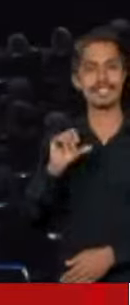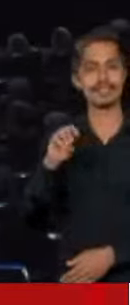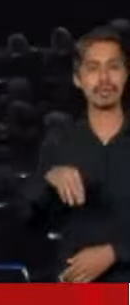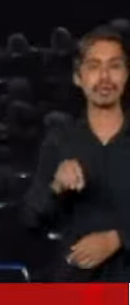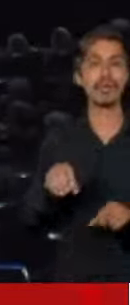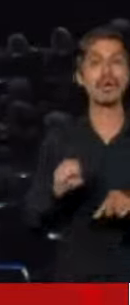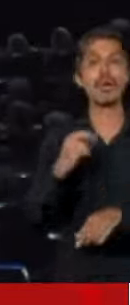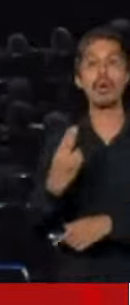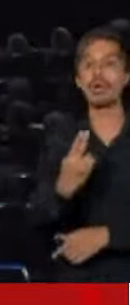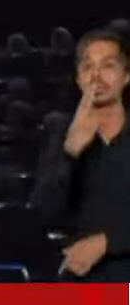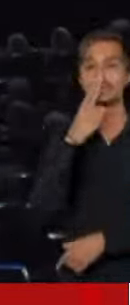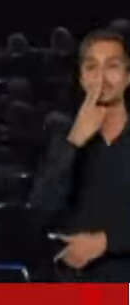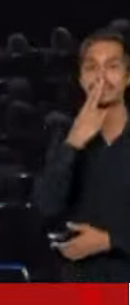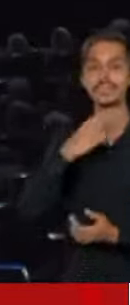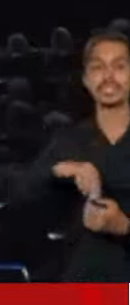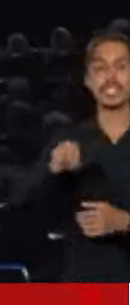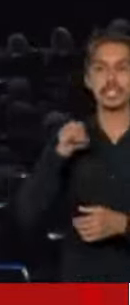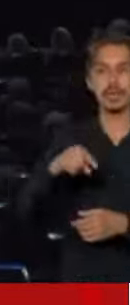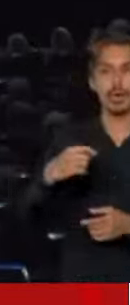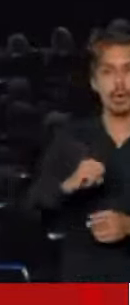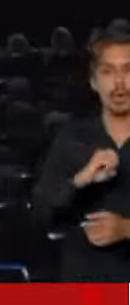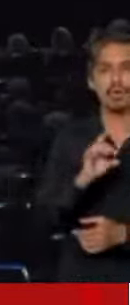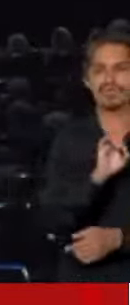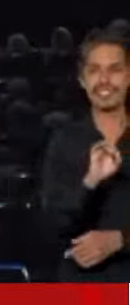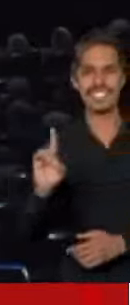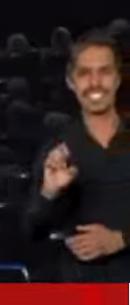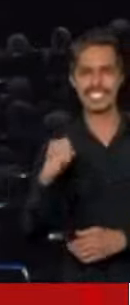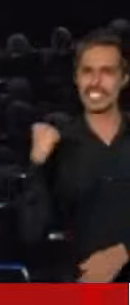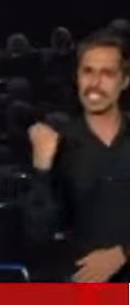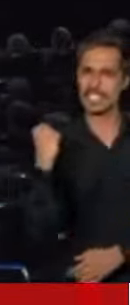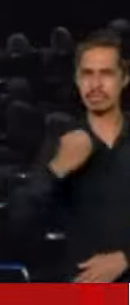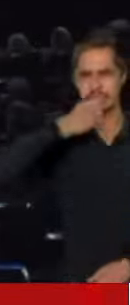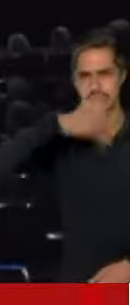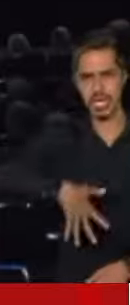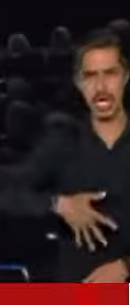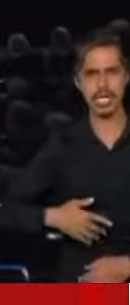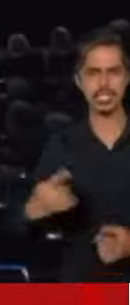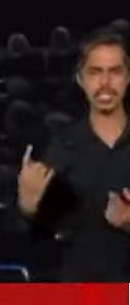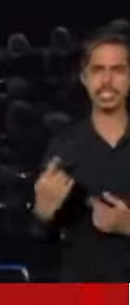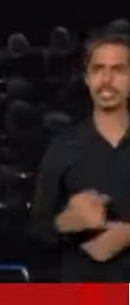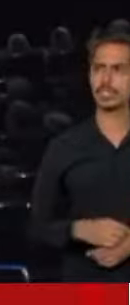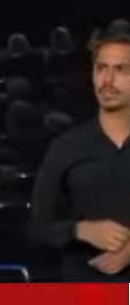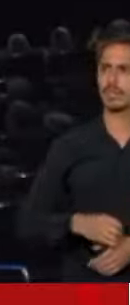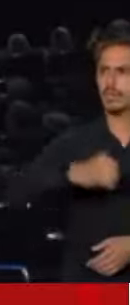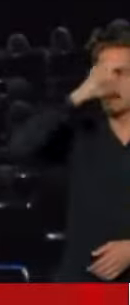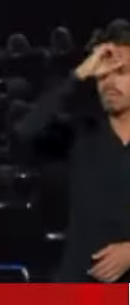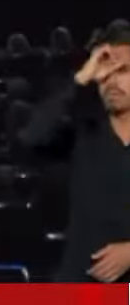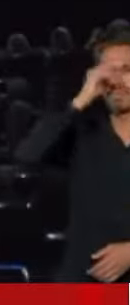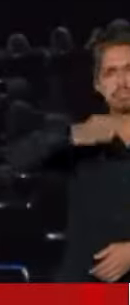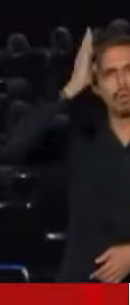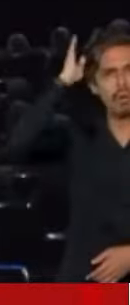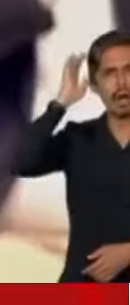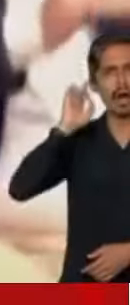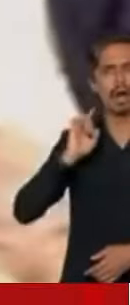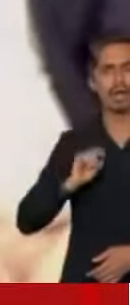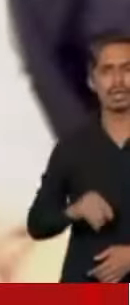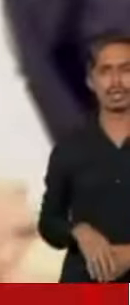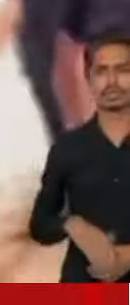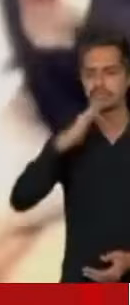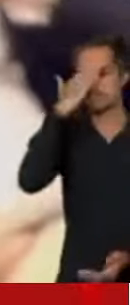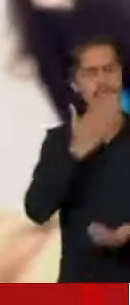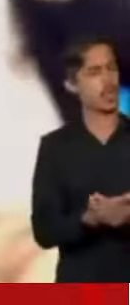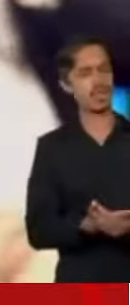pela extrema-direita raivosa, ignorante, bruta, que ofende as pessoas, que não acredita nas